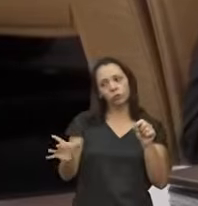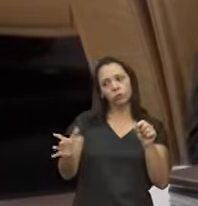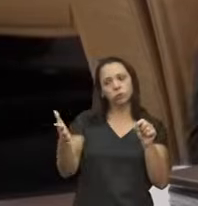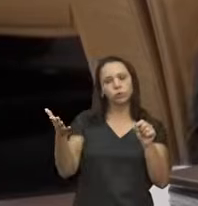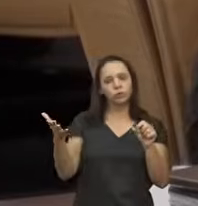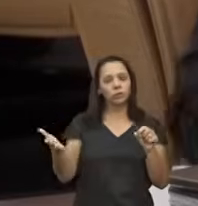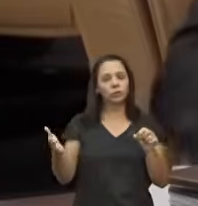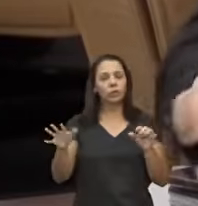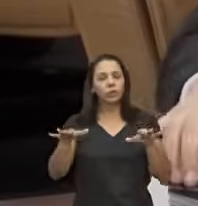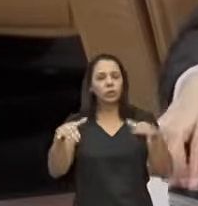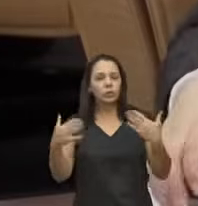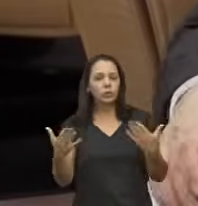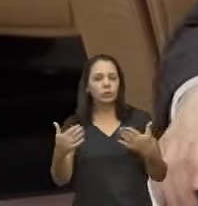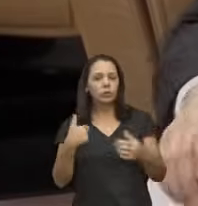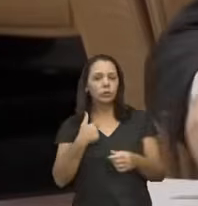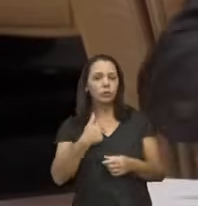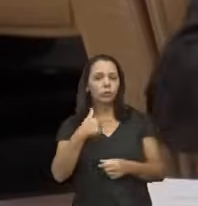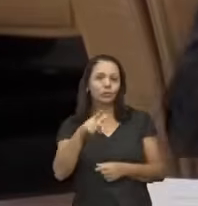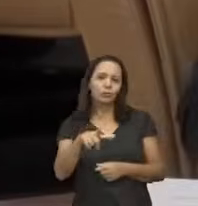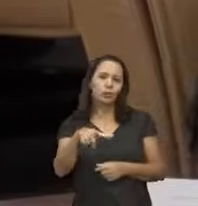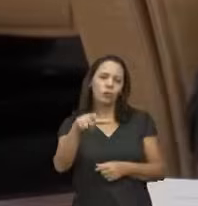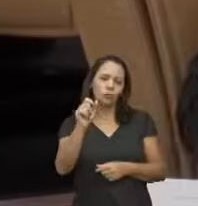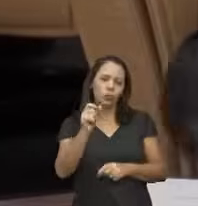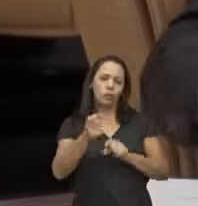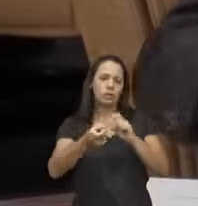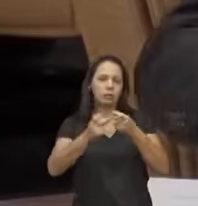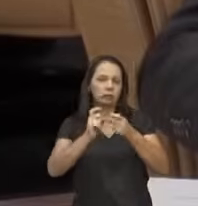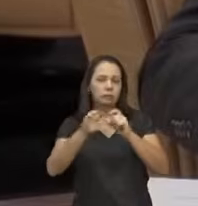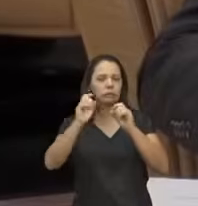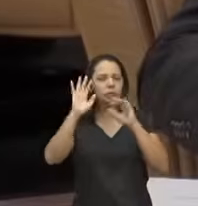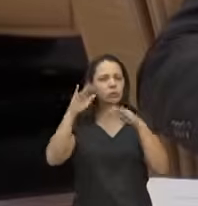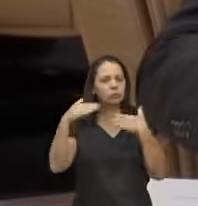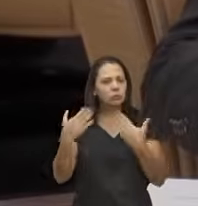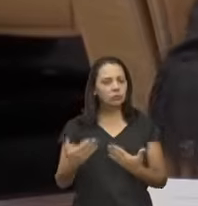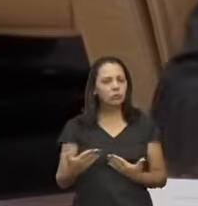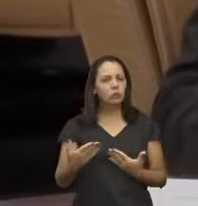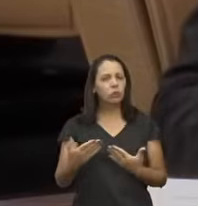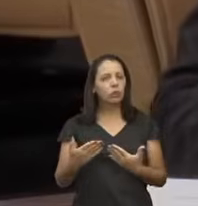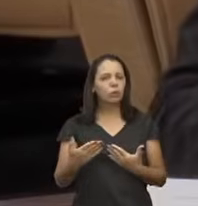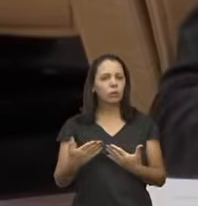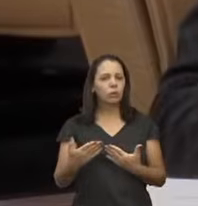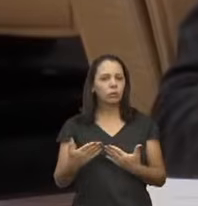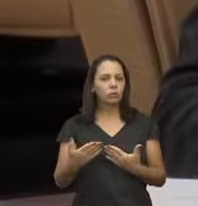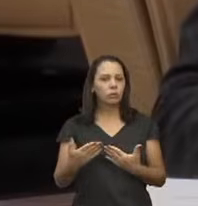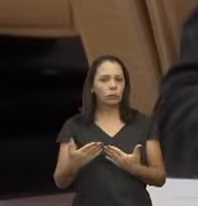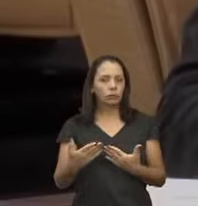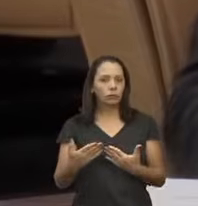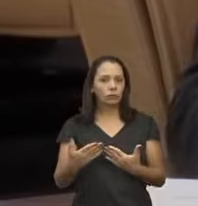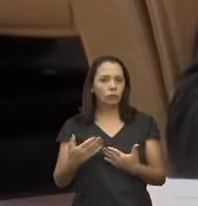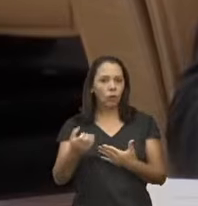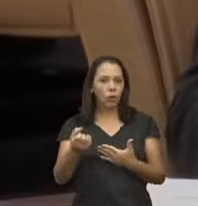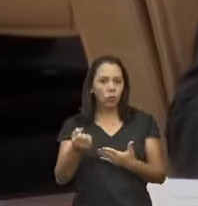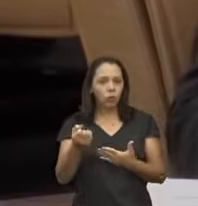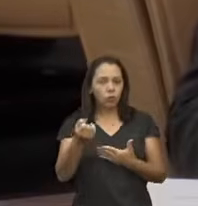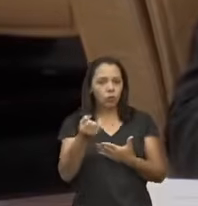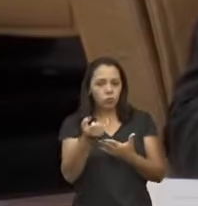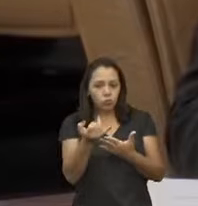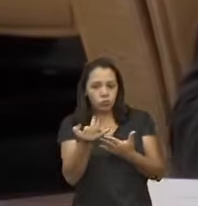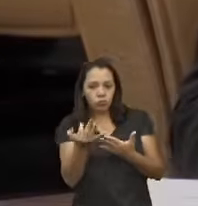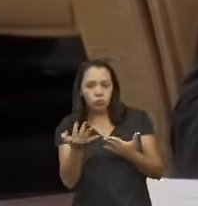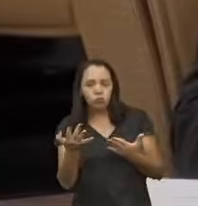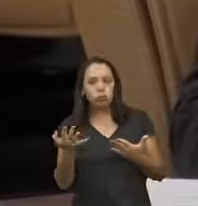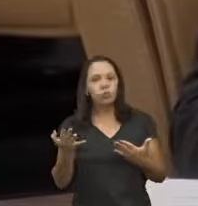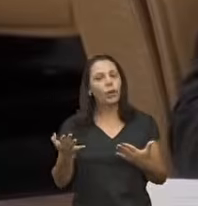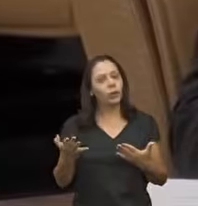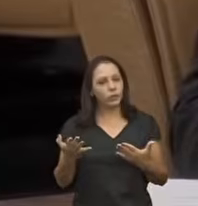quando a gente escolhe fazer as sessões solenes em tamanho número, quanto a gente tem feito agora, já foram dezenas